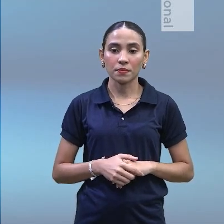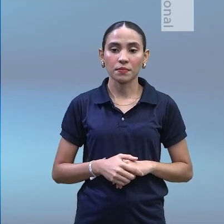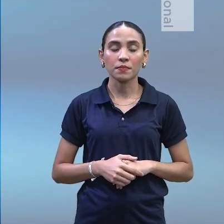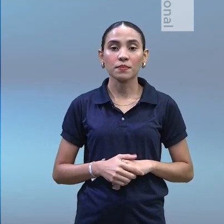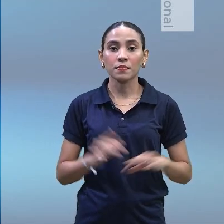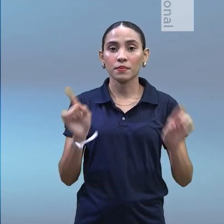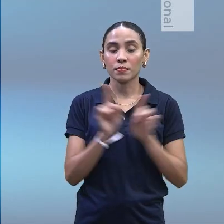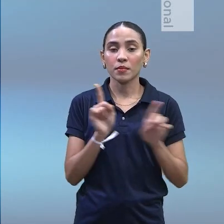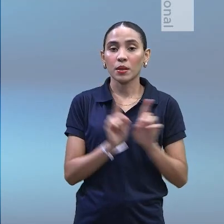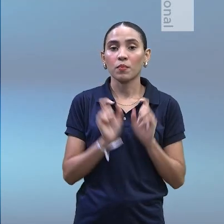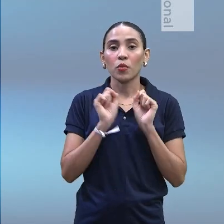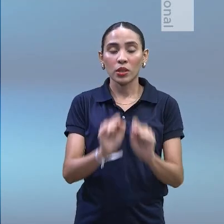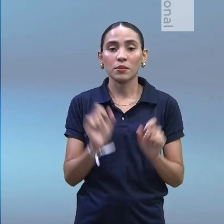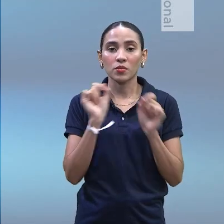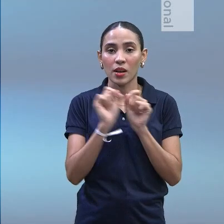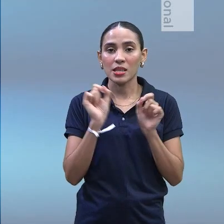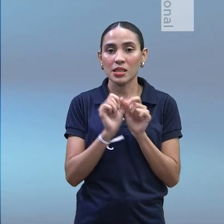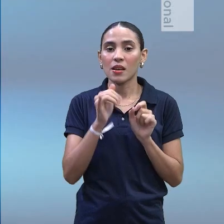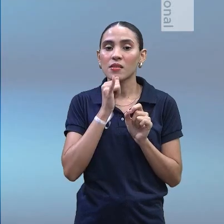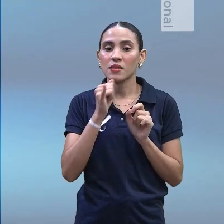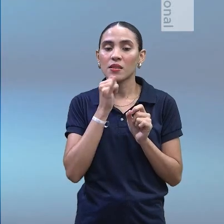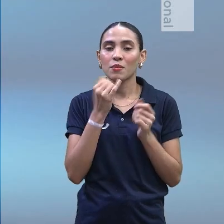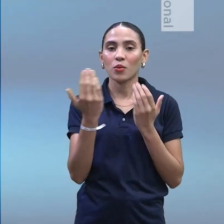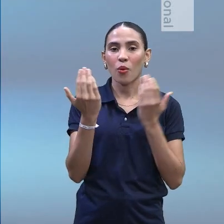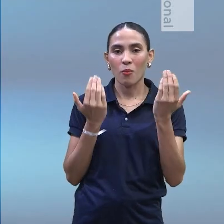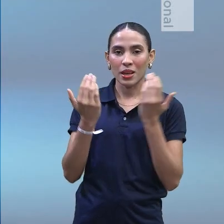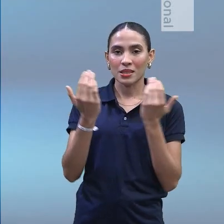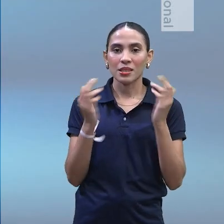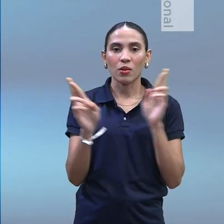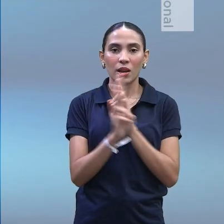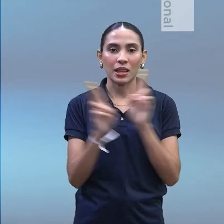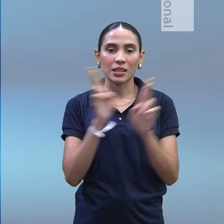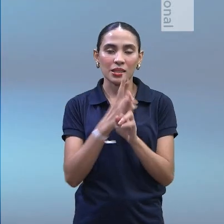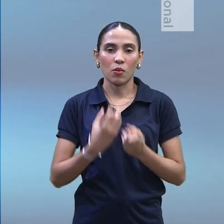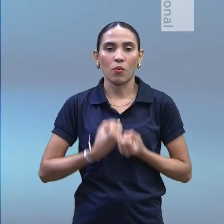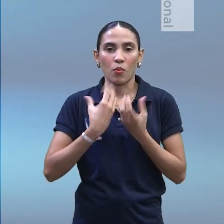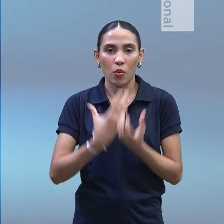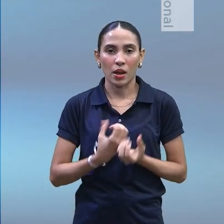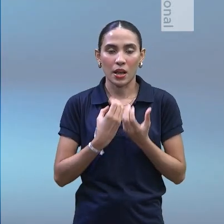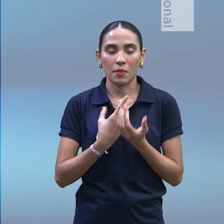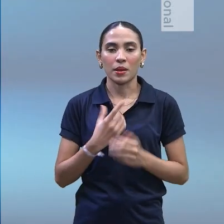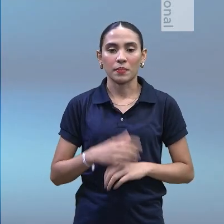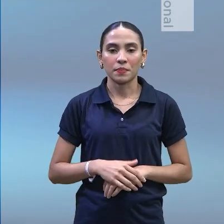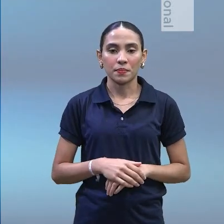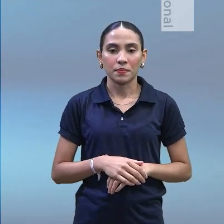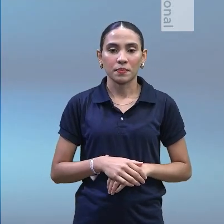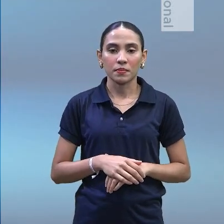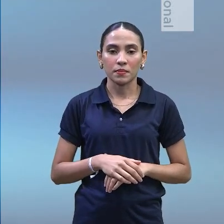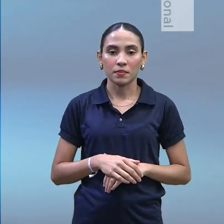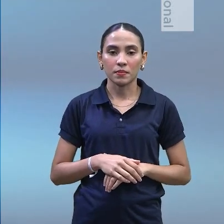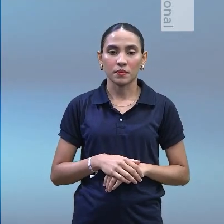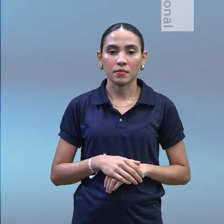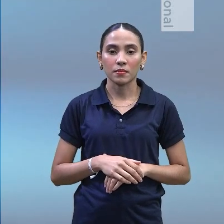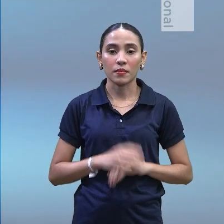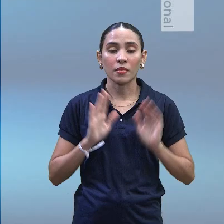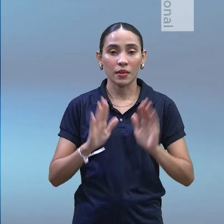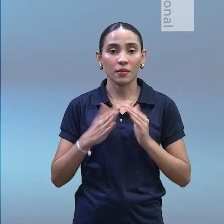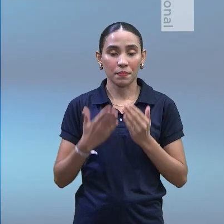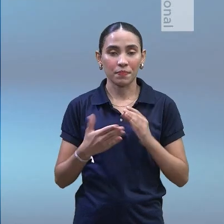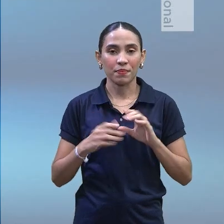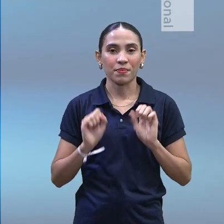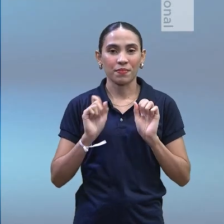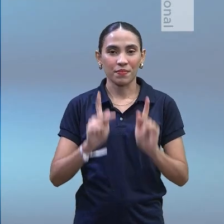nós podemos fazer essa relação, né, desse poema com a obra de Clarice Lispector. Então, é